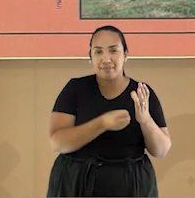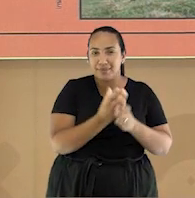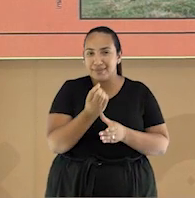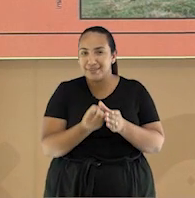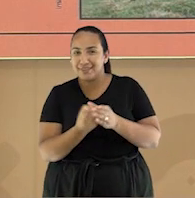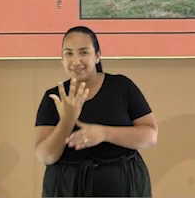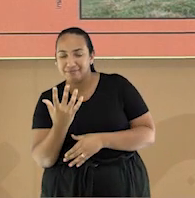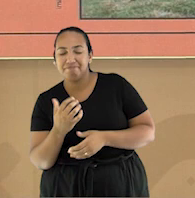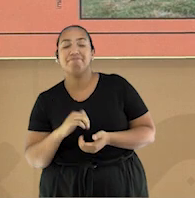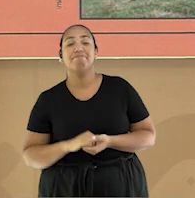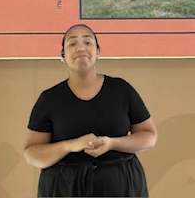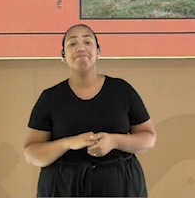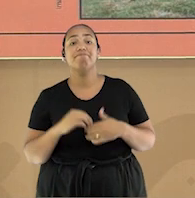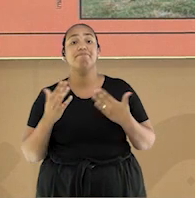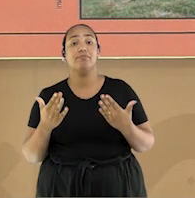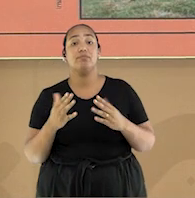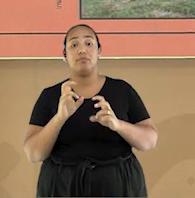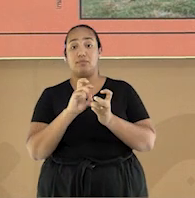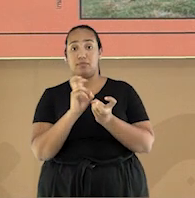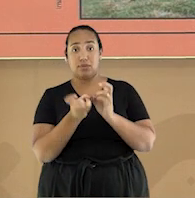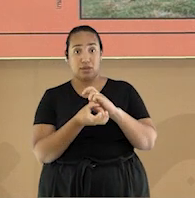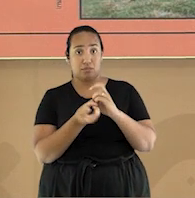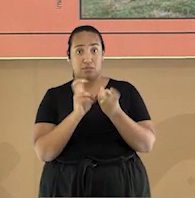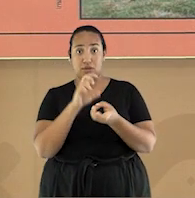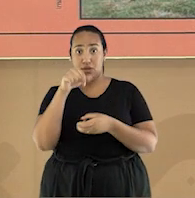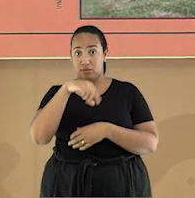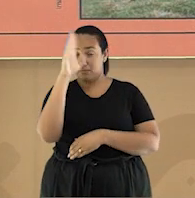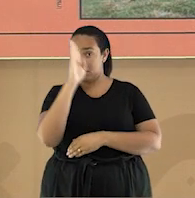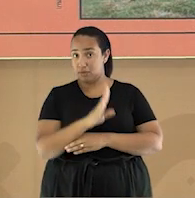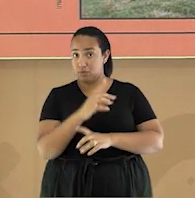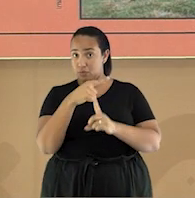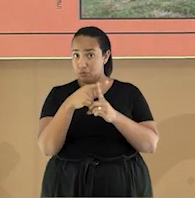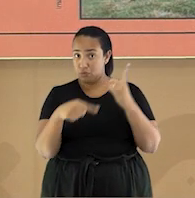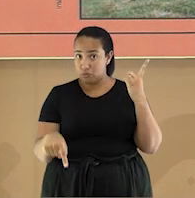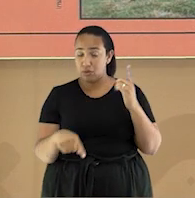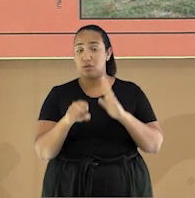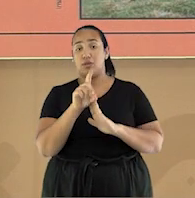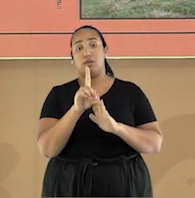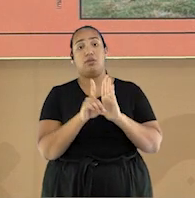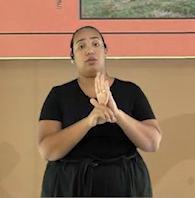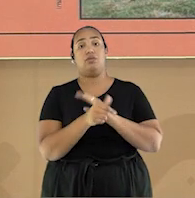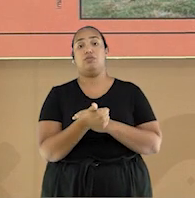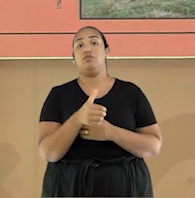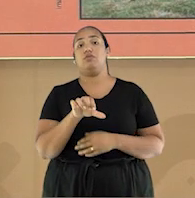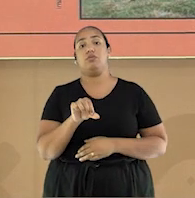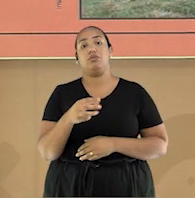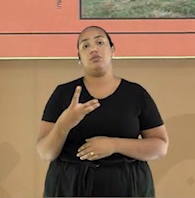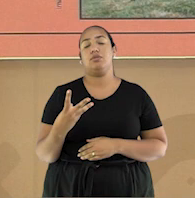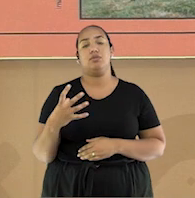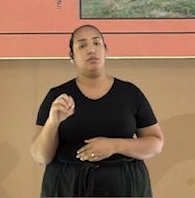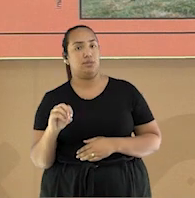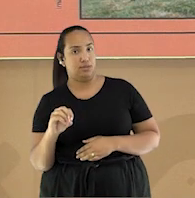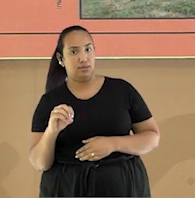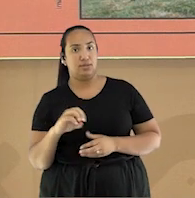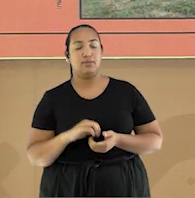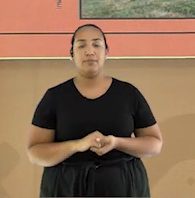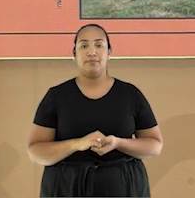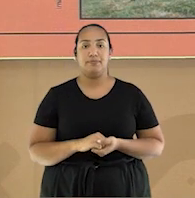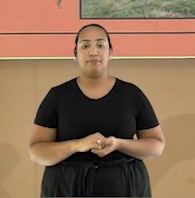A capoeira só deixou de ser proibida no Brasil apenas na década de 1930.